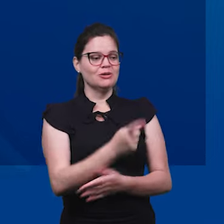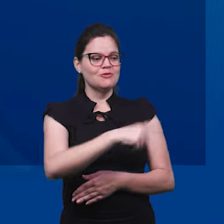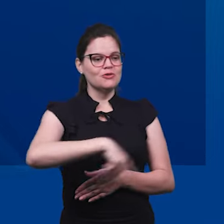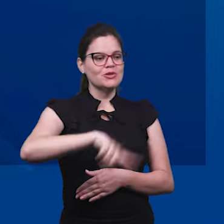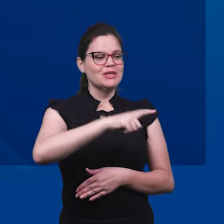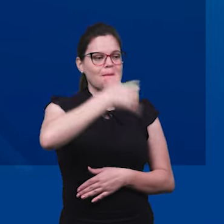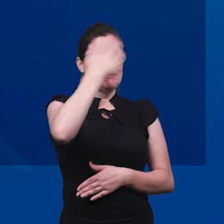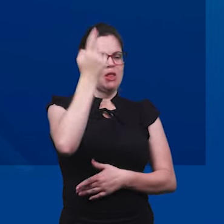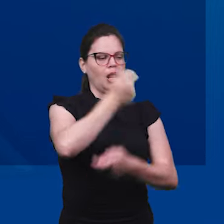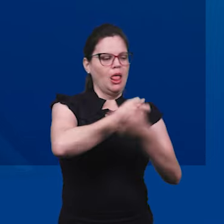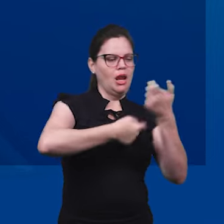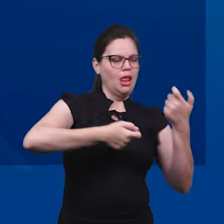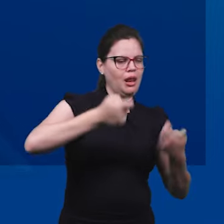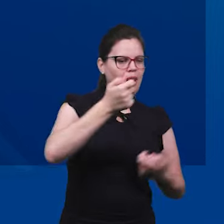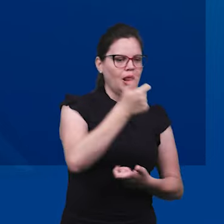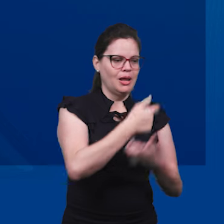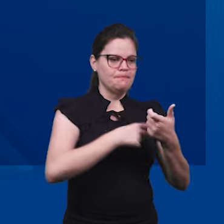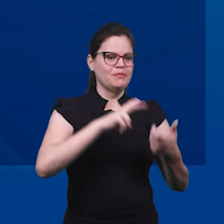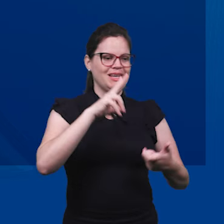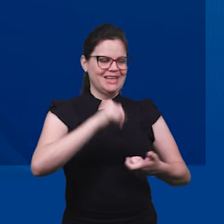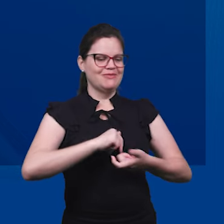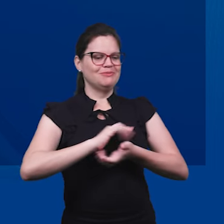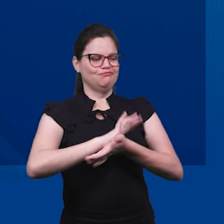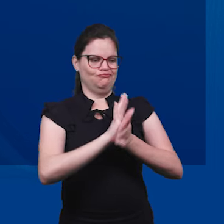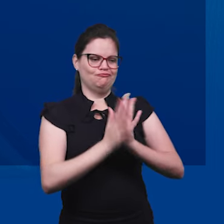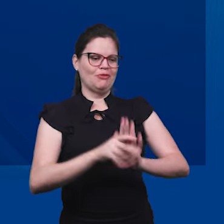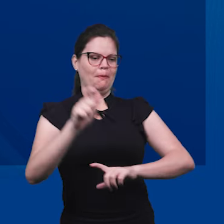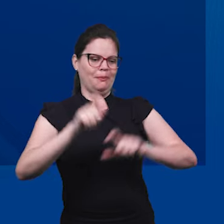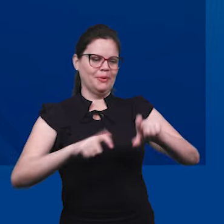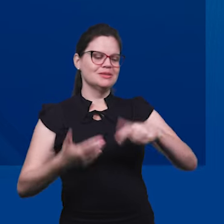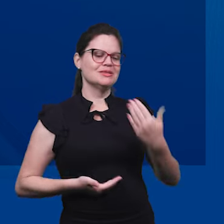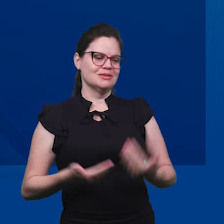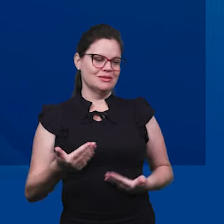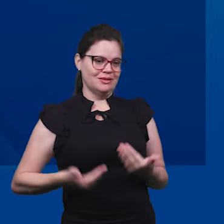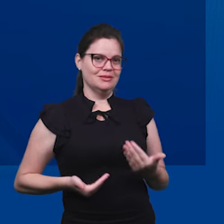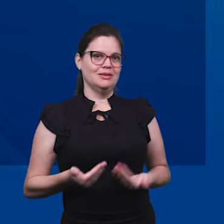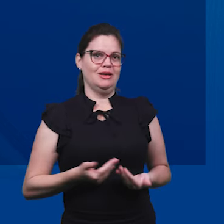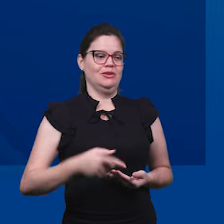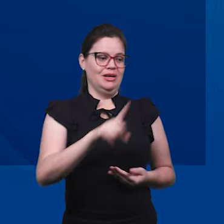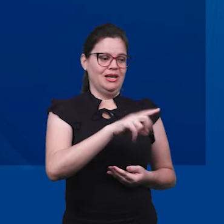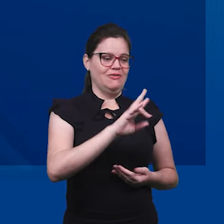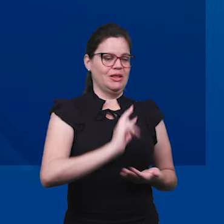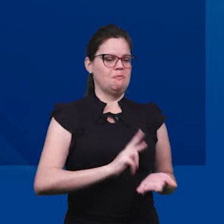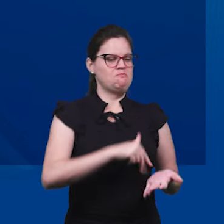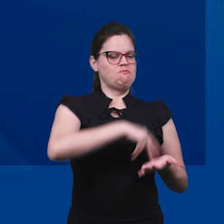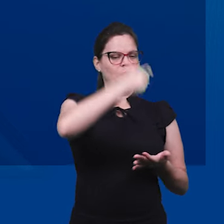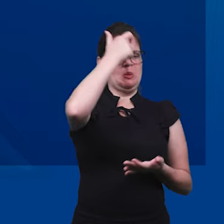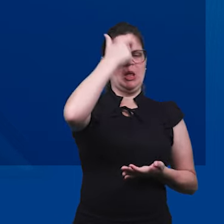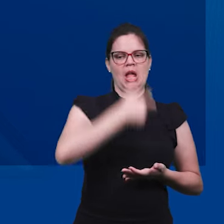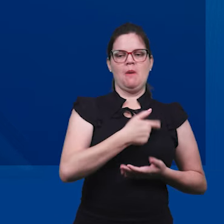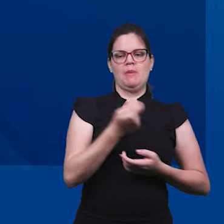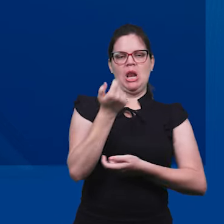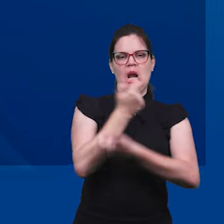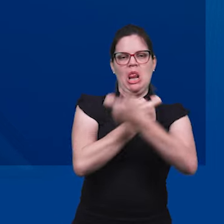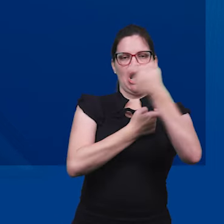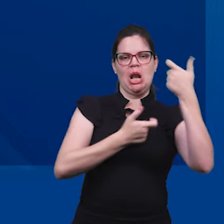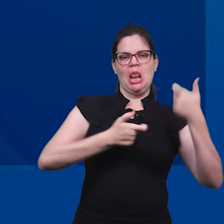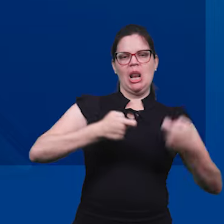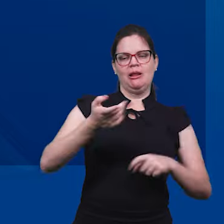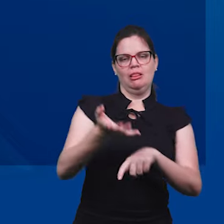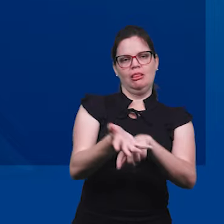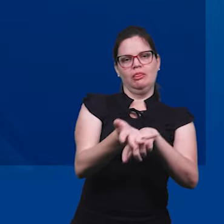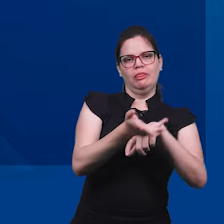vós lobos cruéis, que não perdoarão ao rebanho, e que dentro de vós mesmos se levantarão homens que falarão coisas